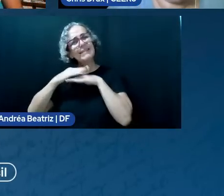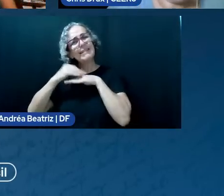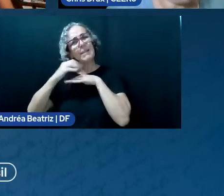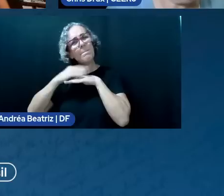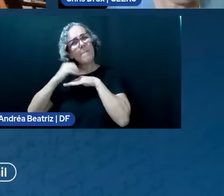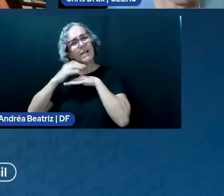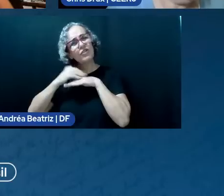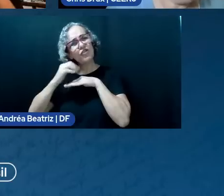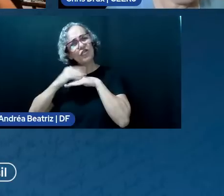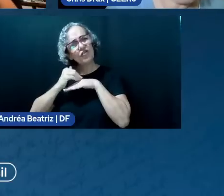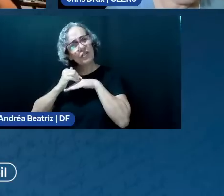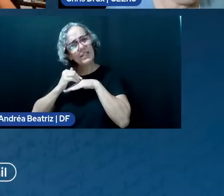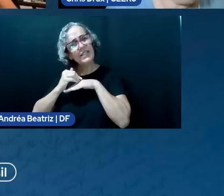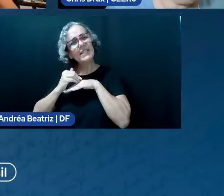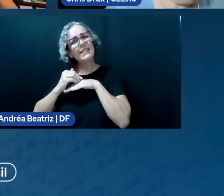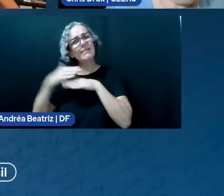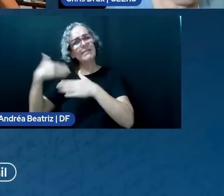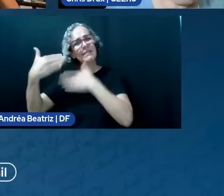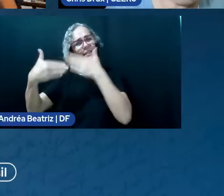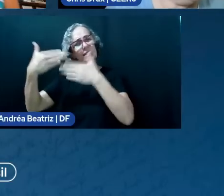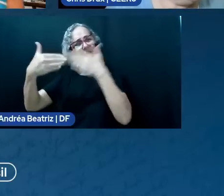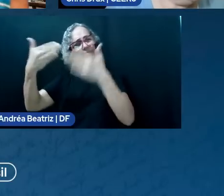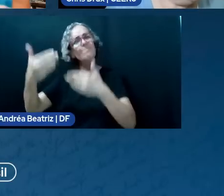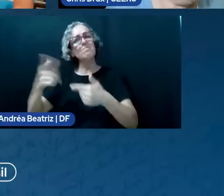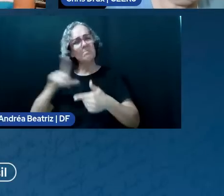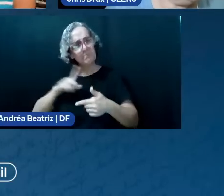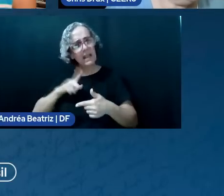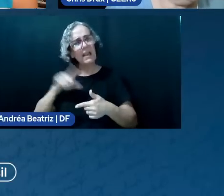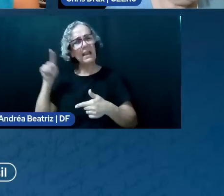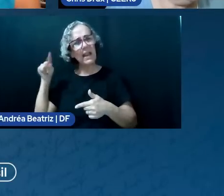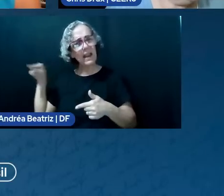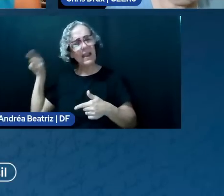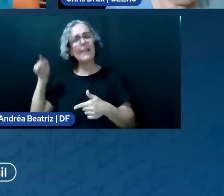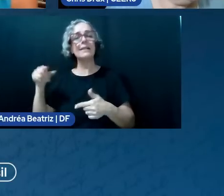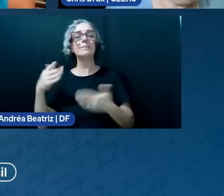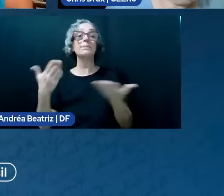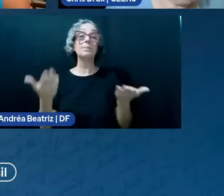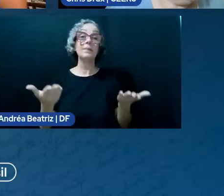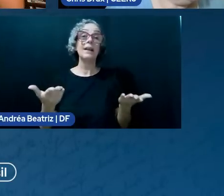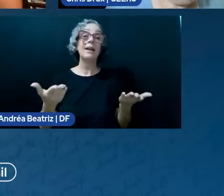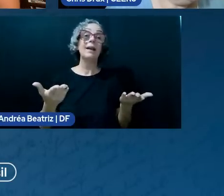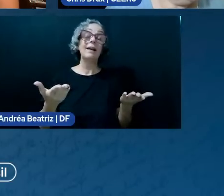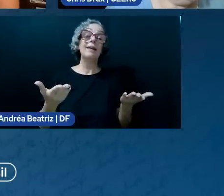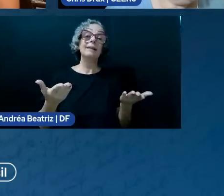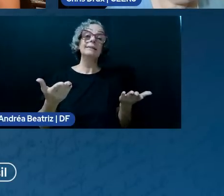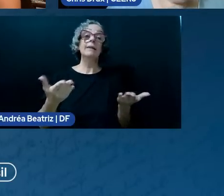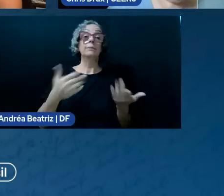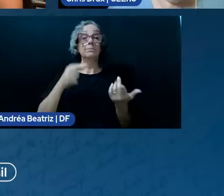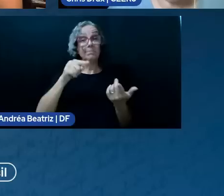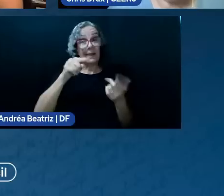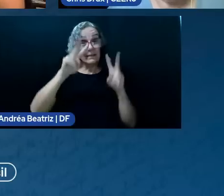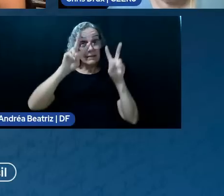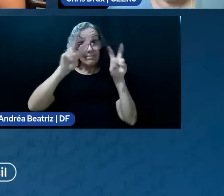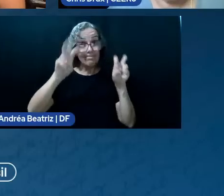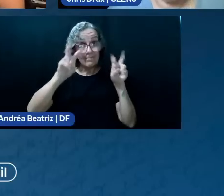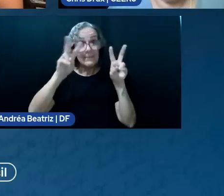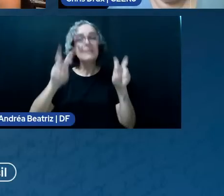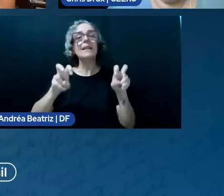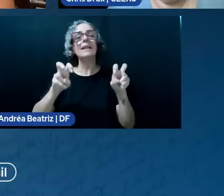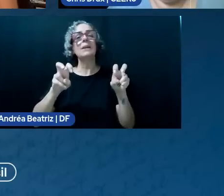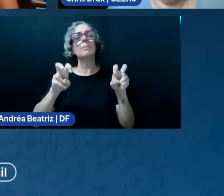interessante, né? Desenvolvendo a nossa questão aqui sobre as simpatias que os espíritos nos devotam, agora nós